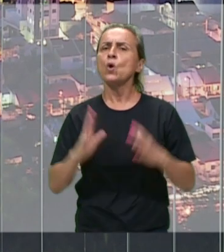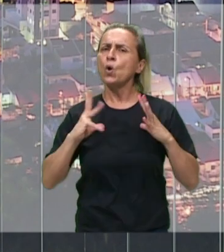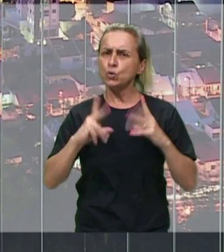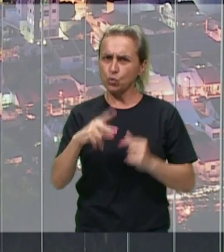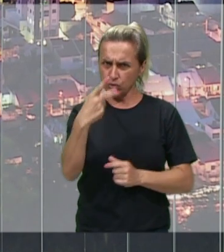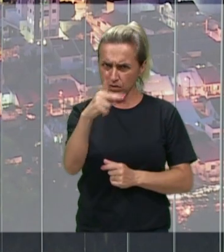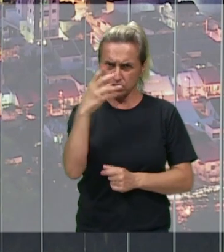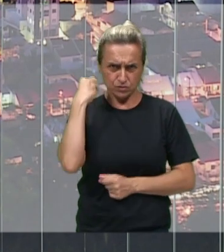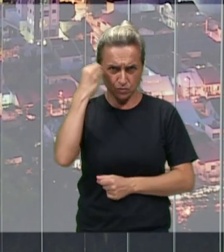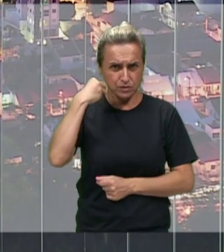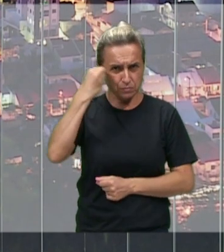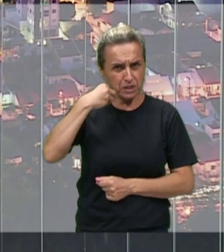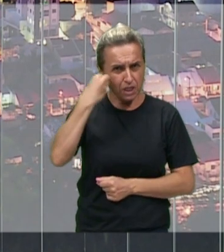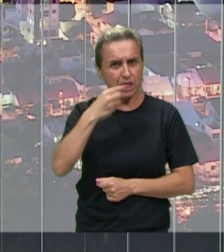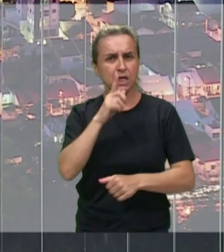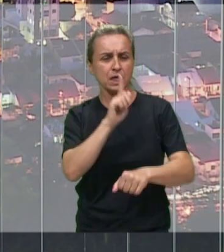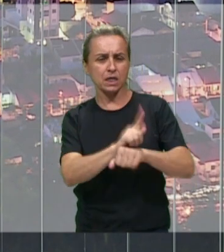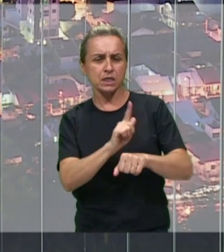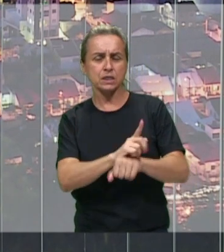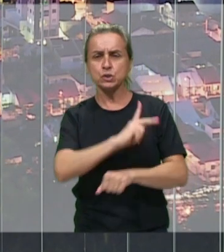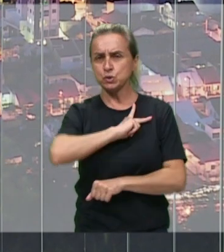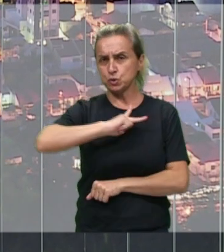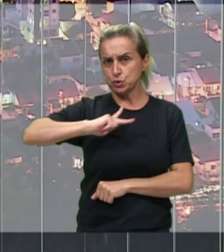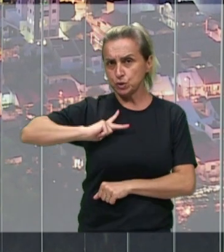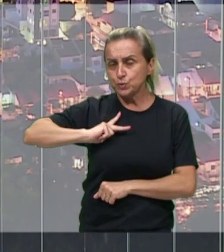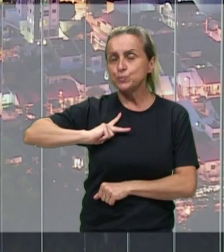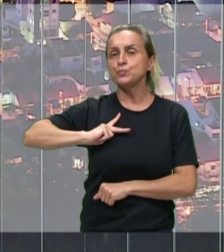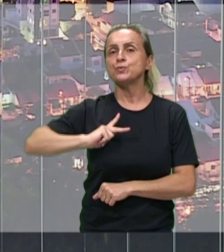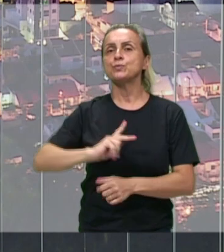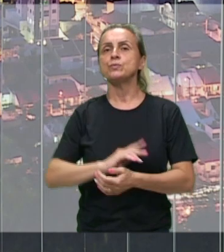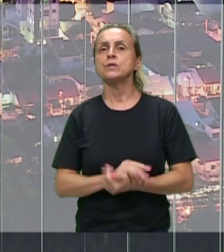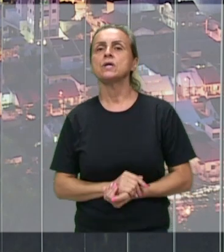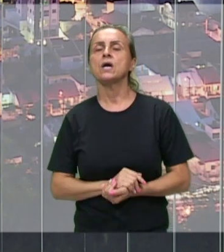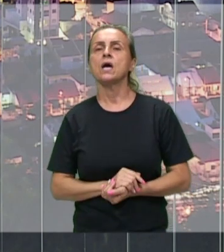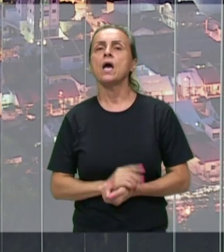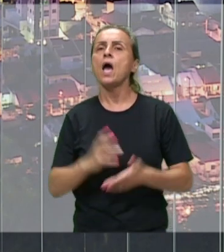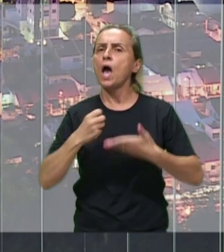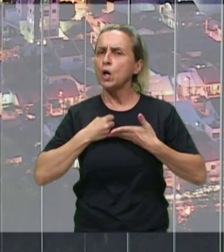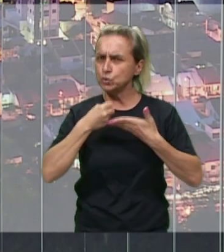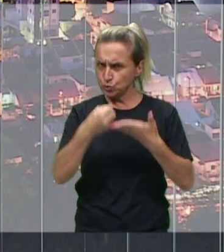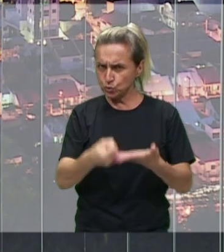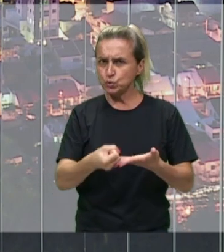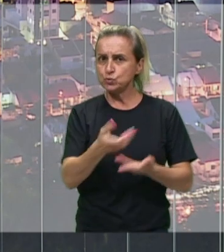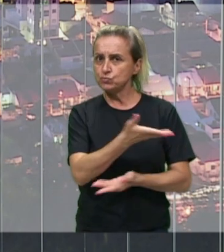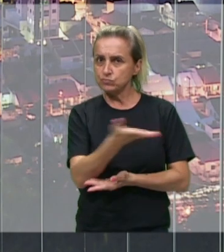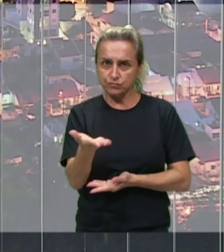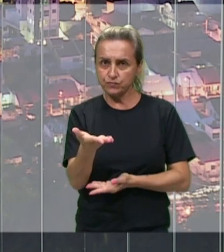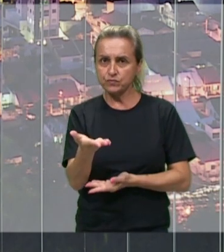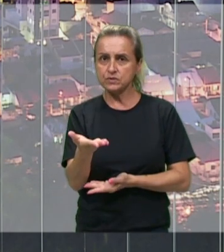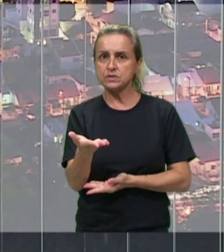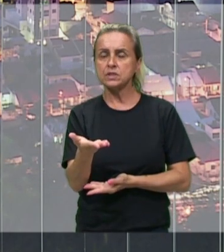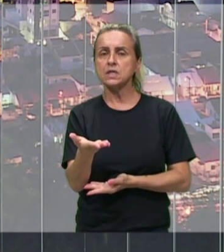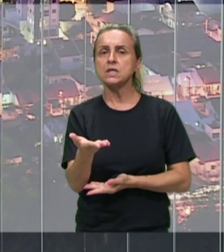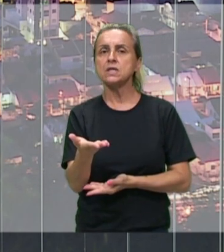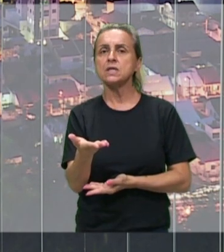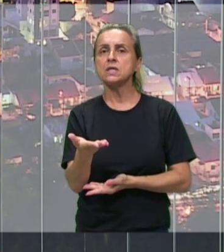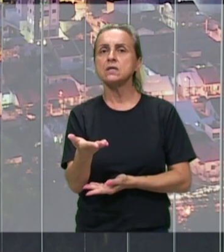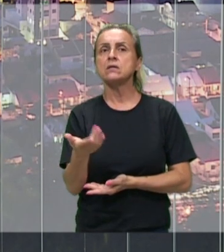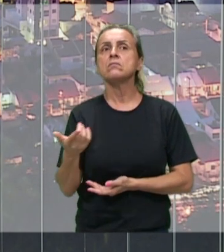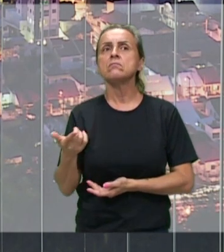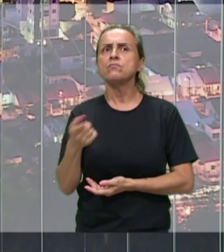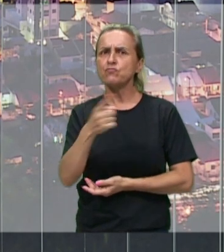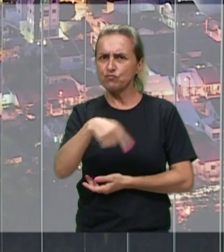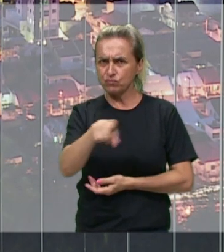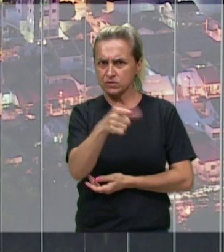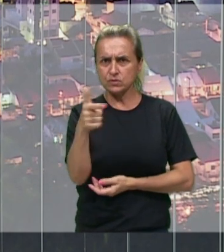gestão pública, né, junto à gestão pública, te ajudam hoje, você entende que essa experiência está sendo importante